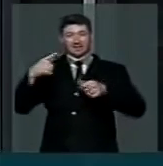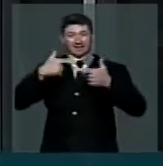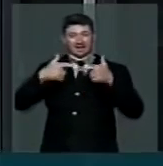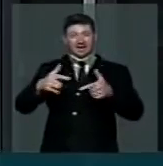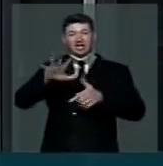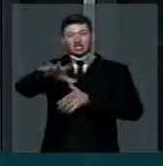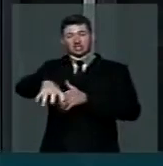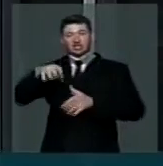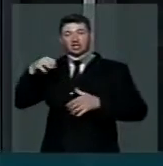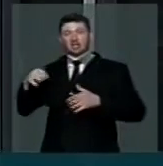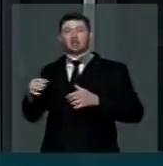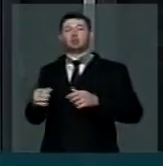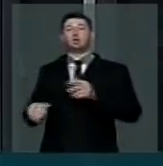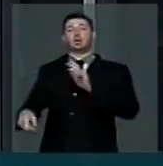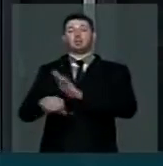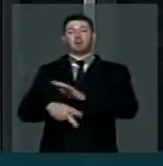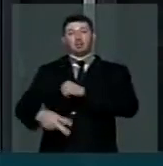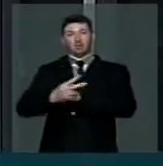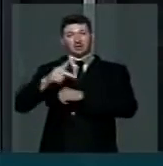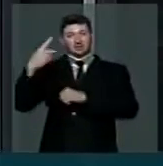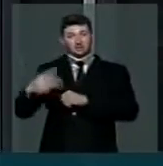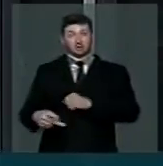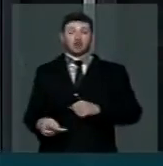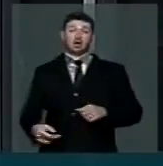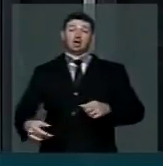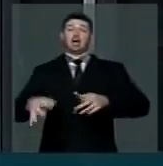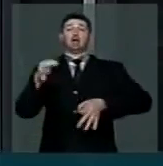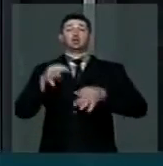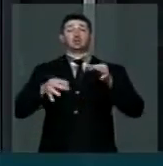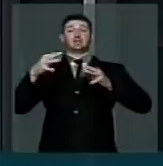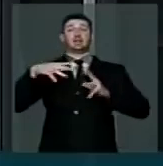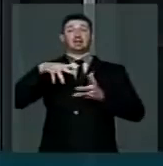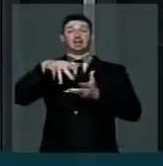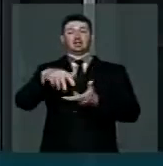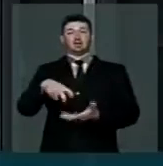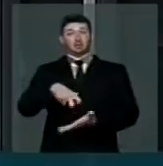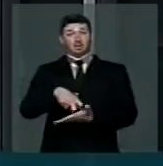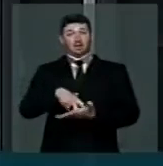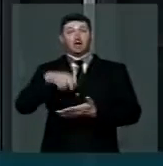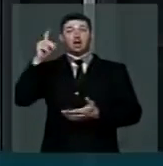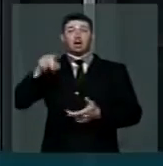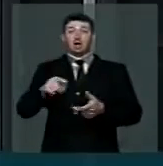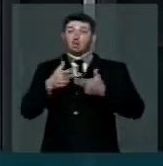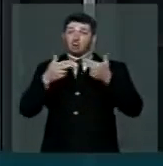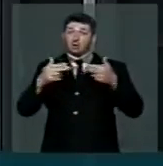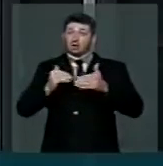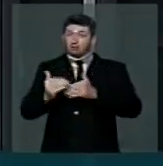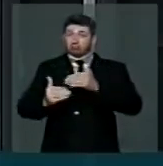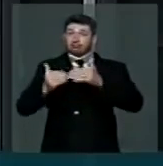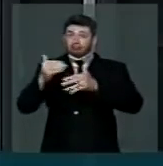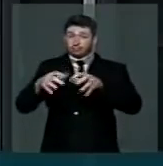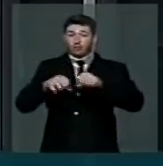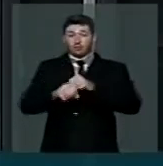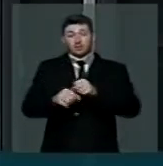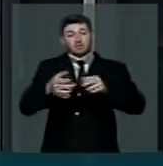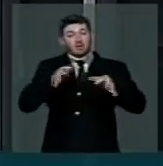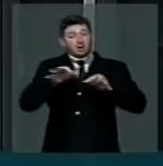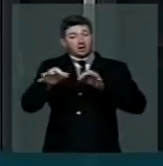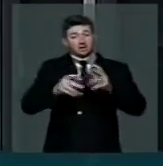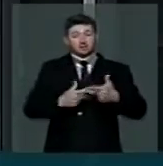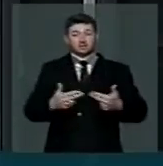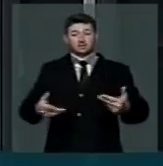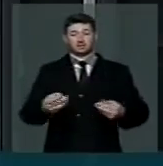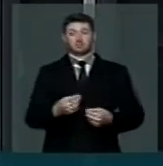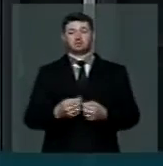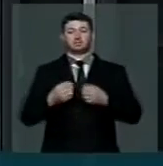de pretensas imunidades, a Corte Internacional Penal é um organismo ainda em formação no concerto das